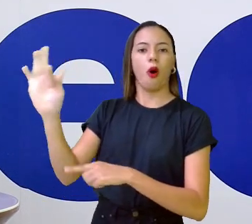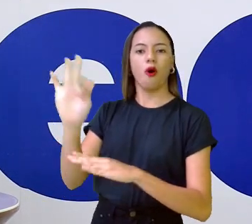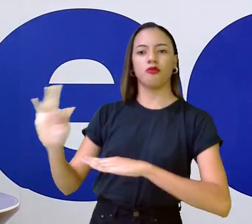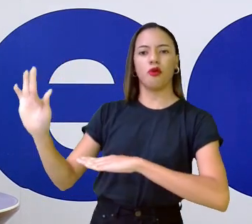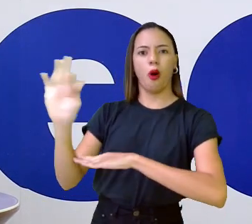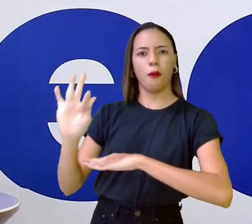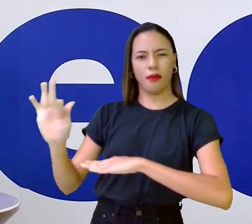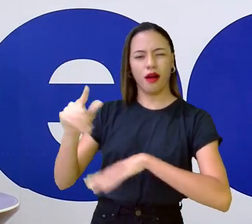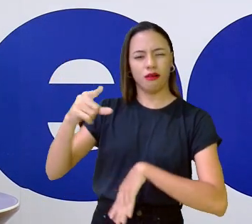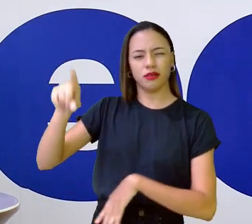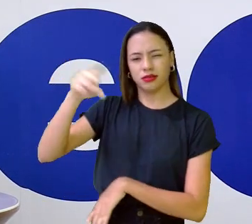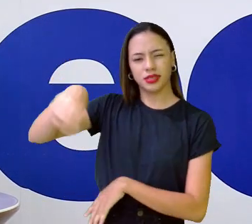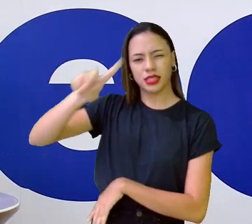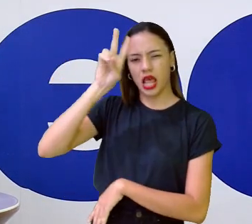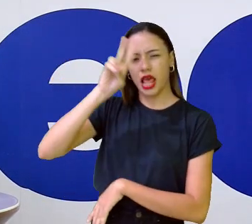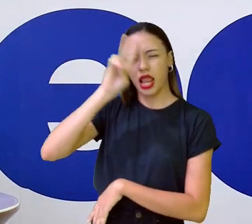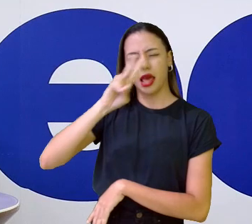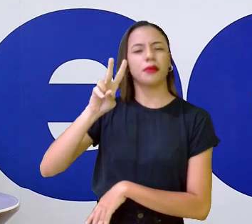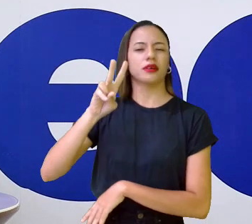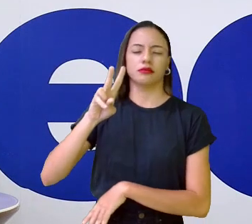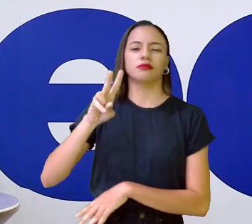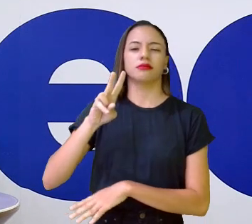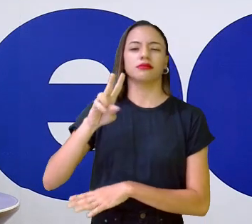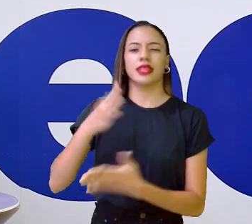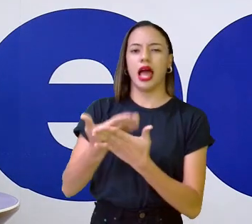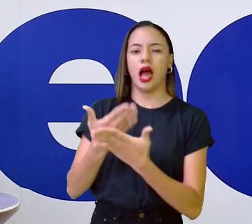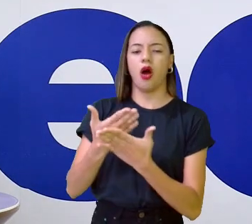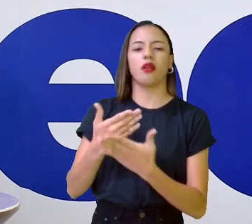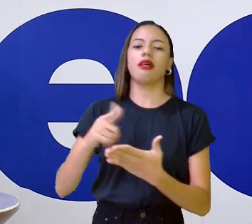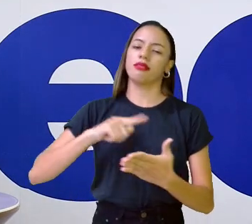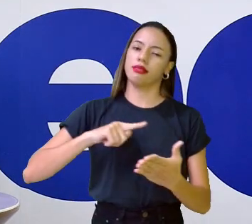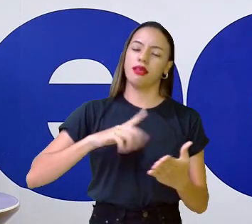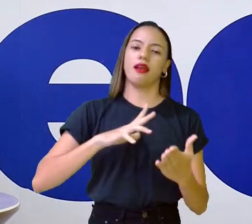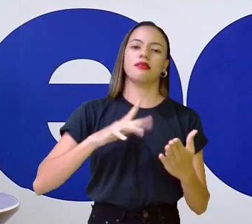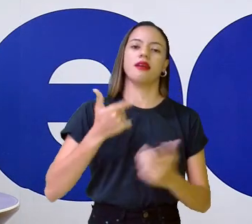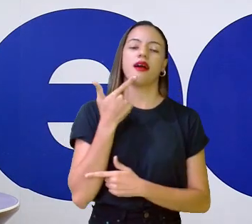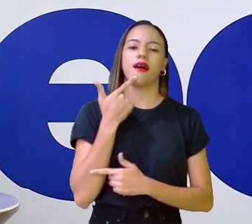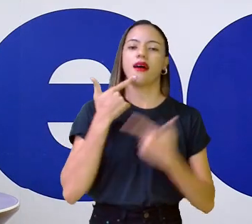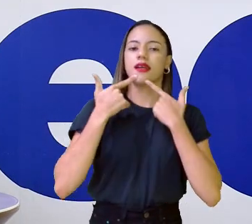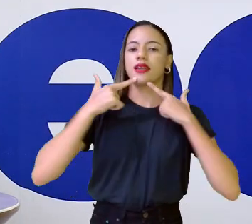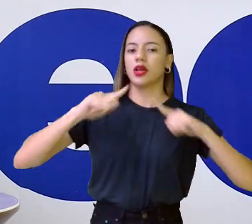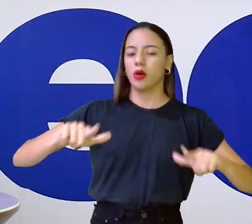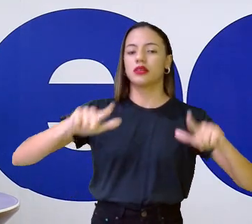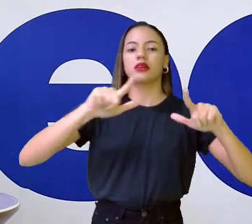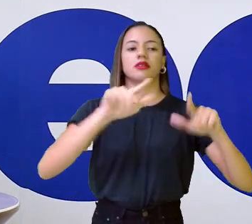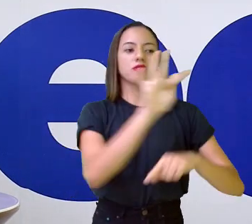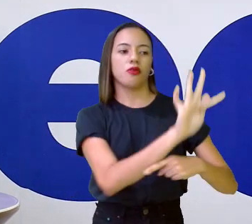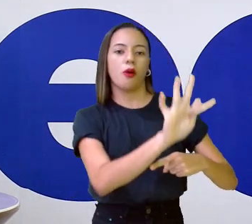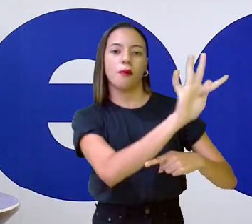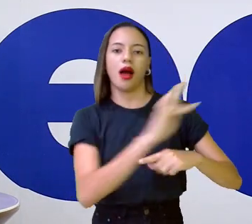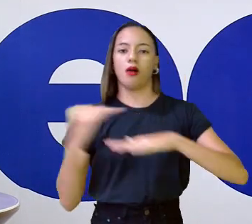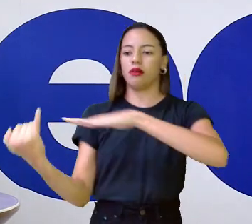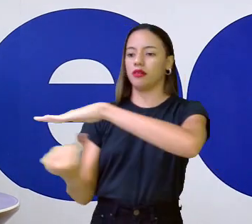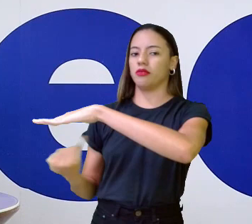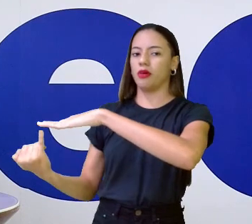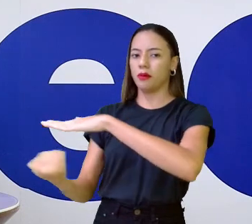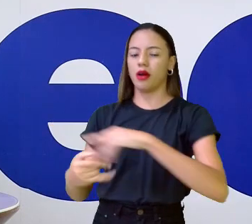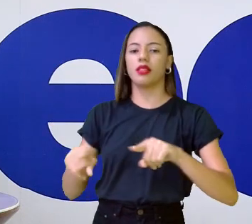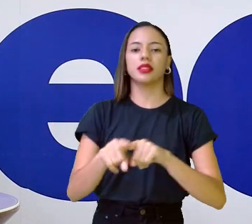nas nossas aulas que a gente tem a linguagem informal, tem a linguagem formal, tem a norma padrão. E aí você lembra,